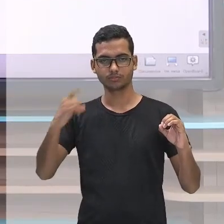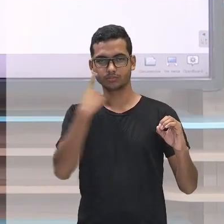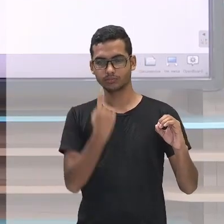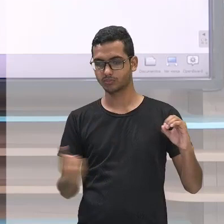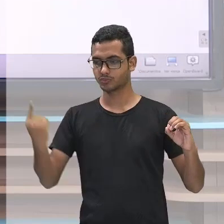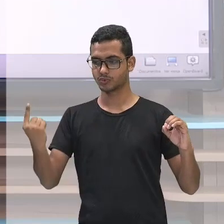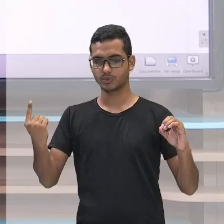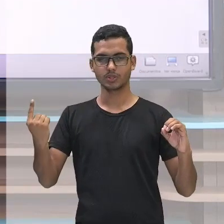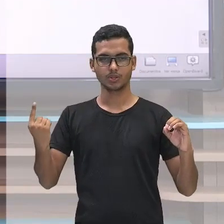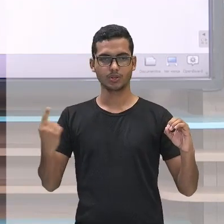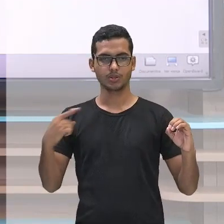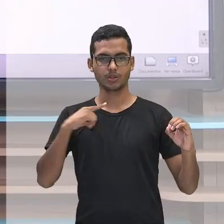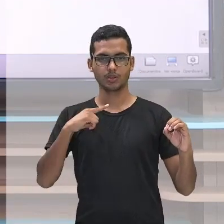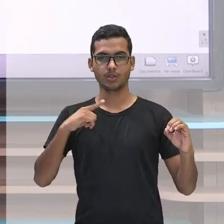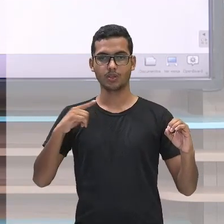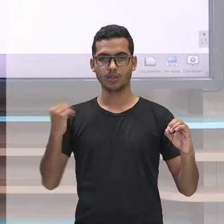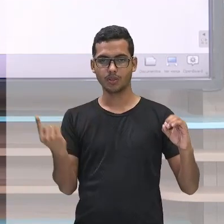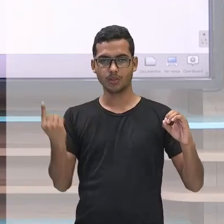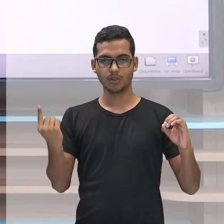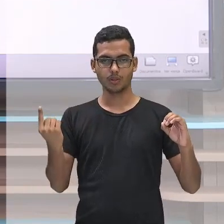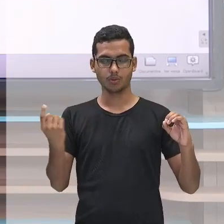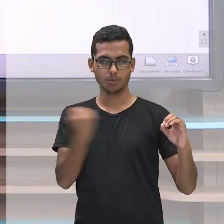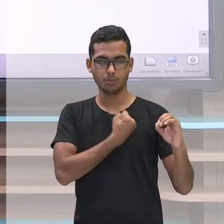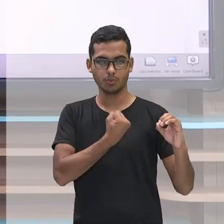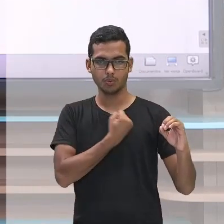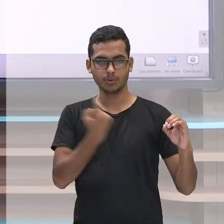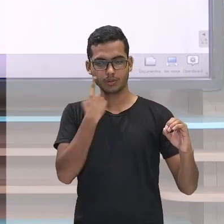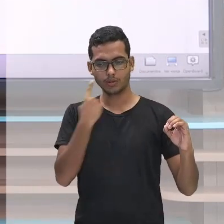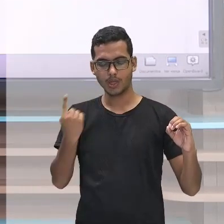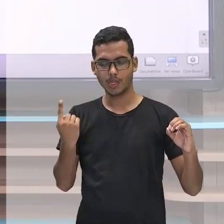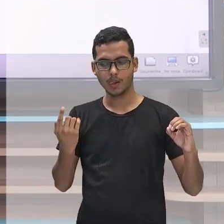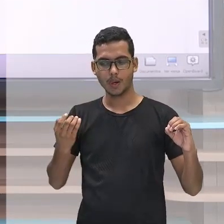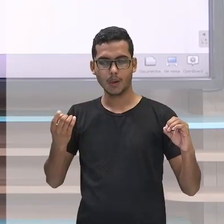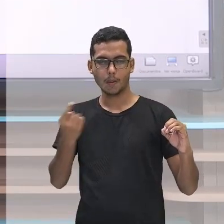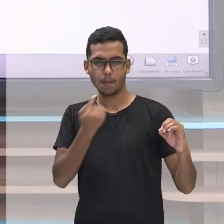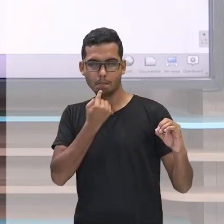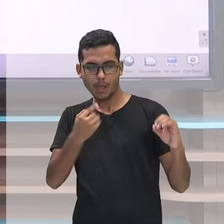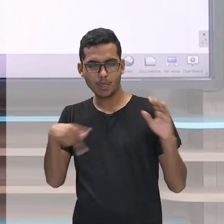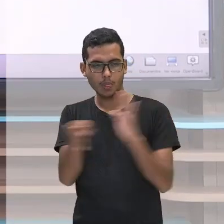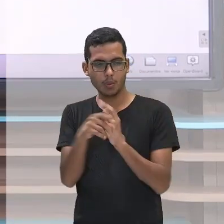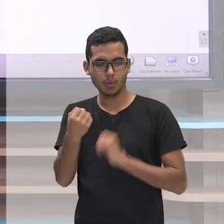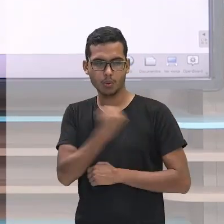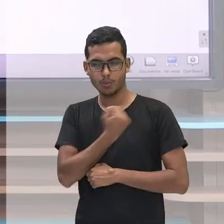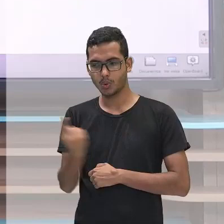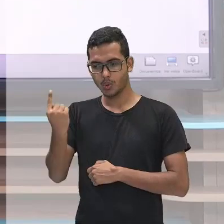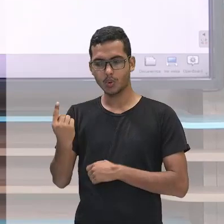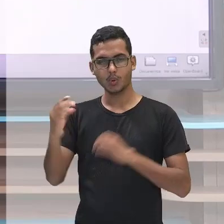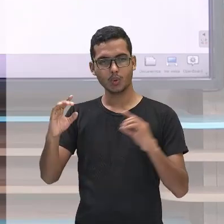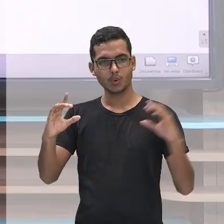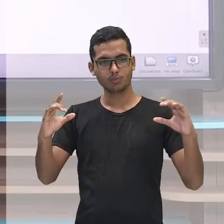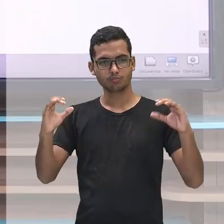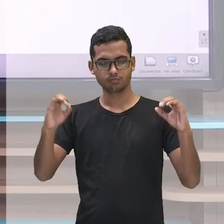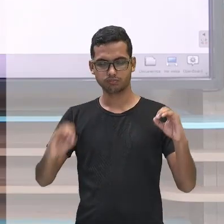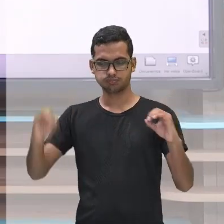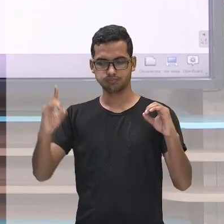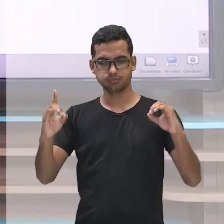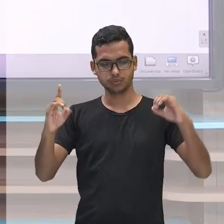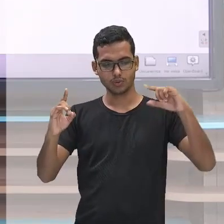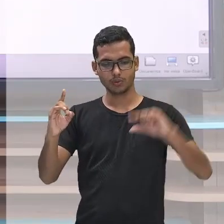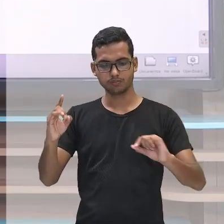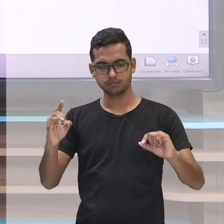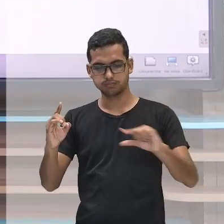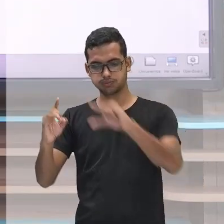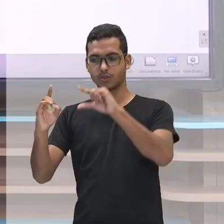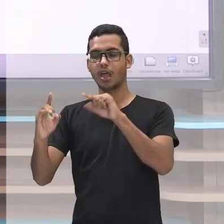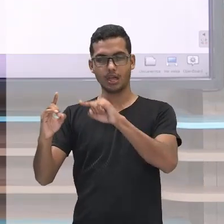em 1. Então, quanto mais próximo de 1, você observa ali o IDH, significa que ele é alto ou muito